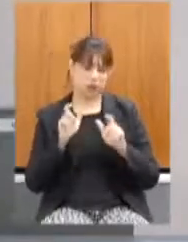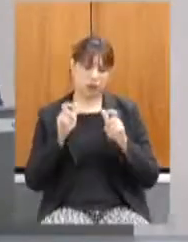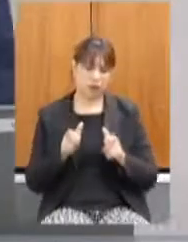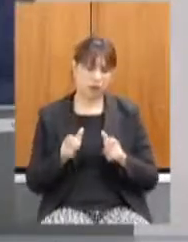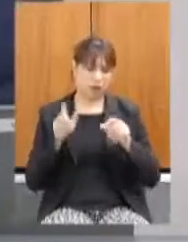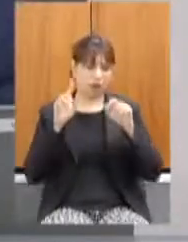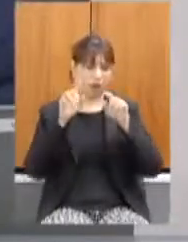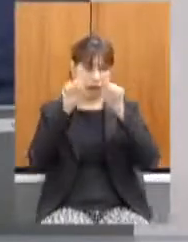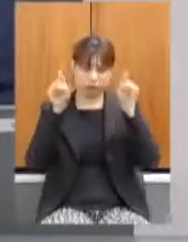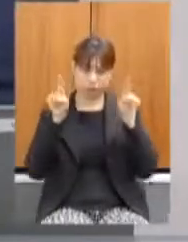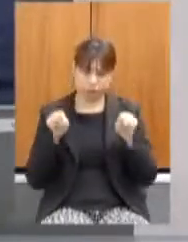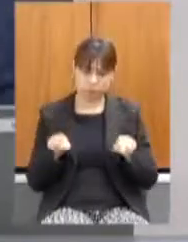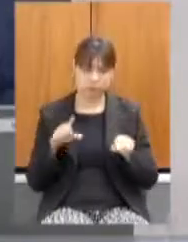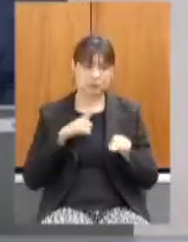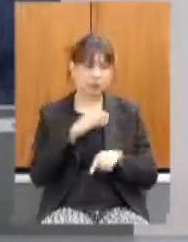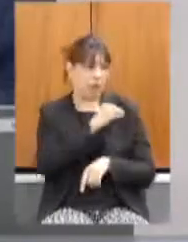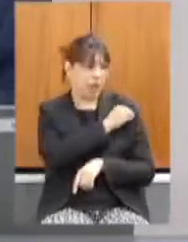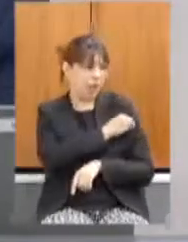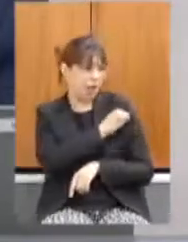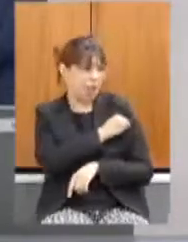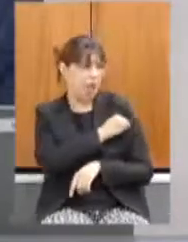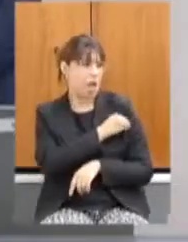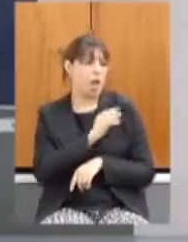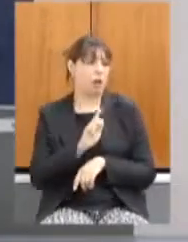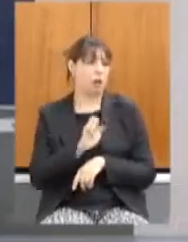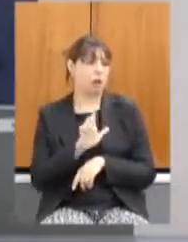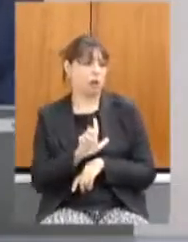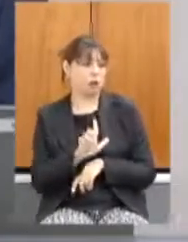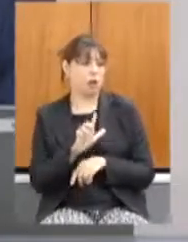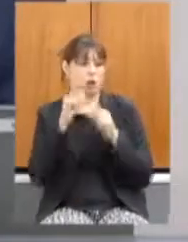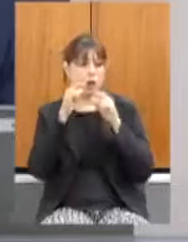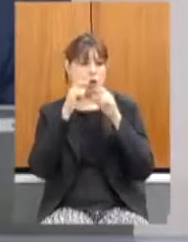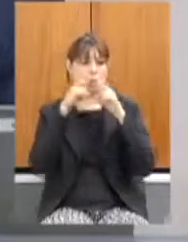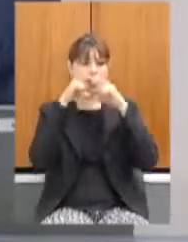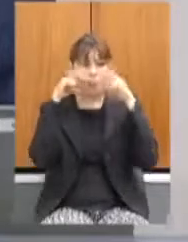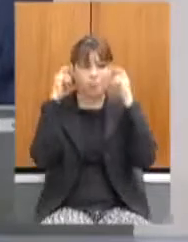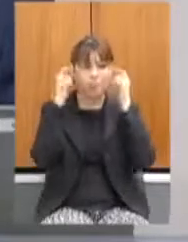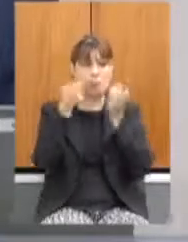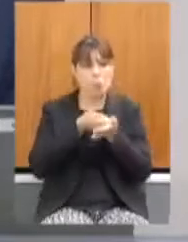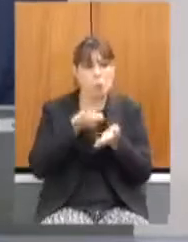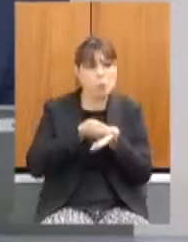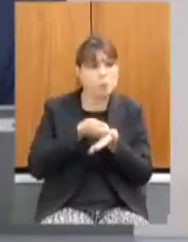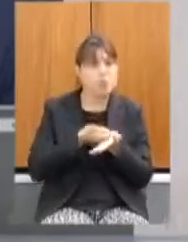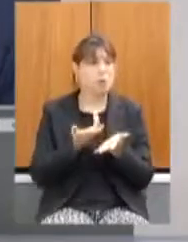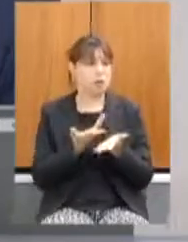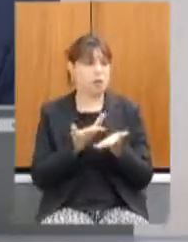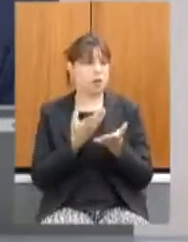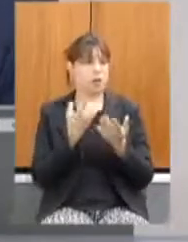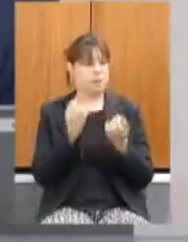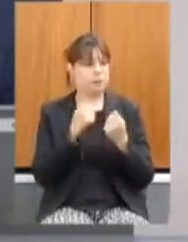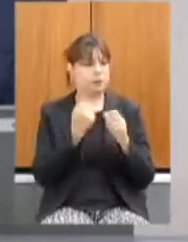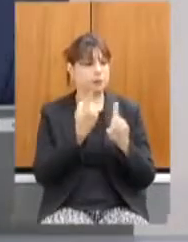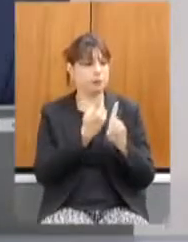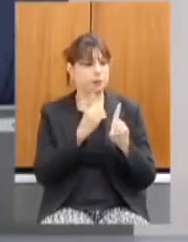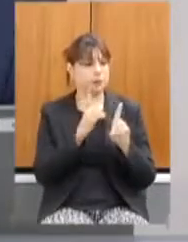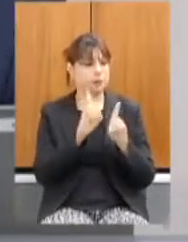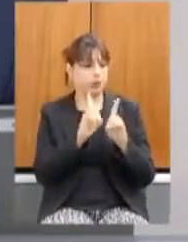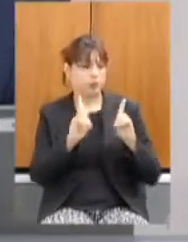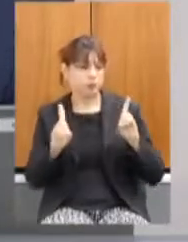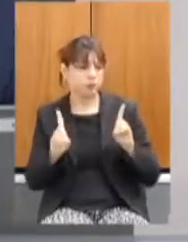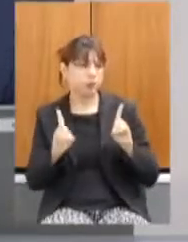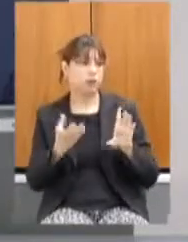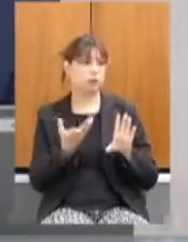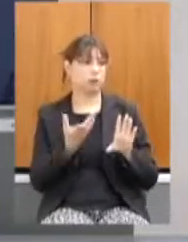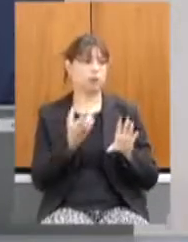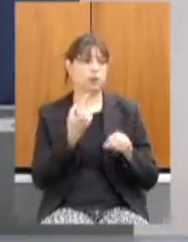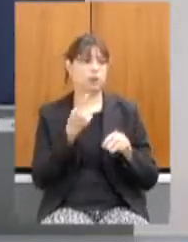nós tínhamos lá o álcool gel não entrava ninguém Sem Máscara o distanciamento social a pessoa mostrava o seu